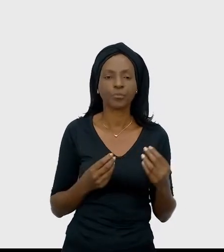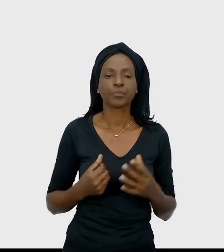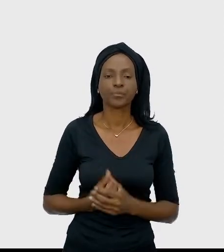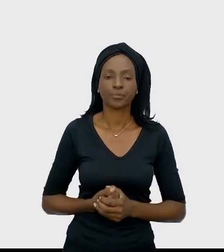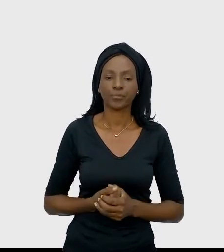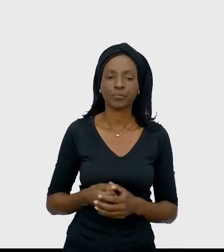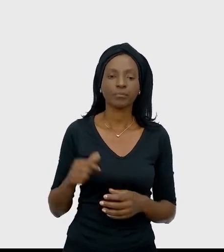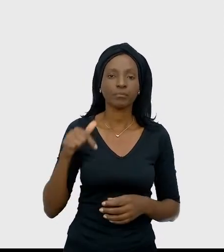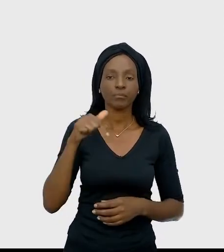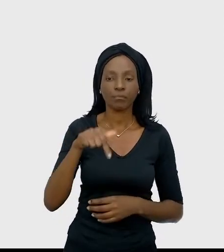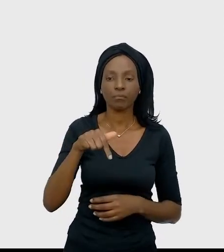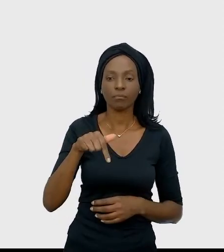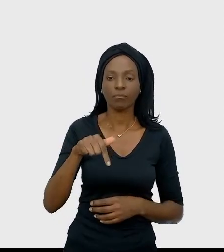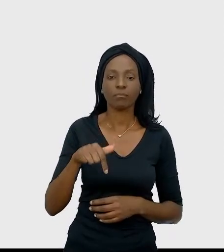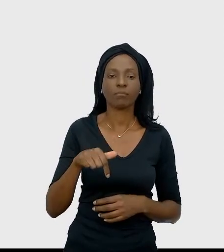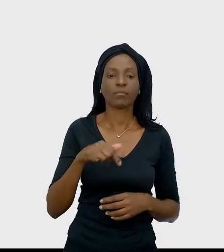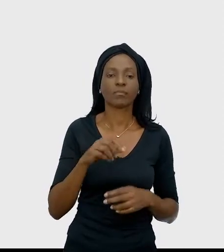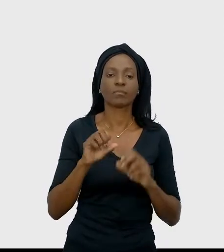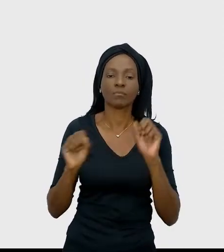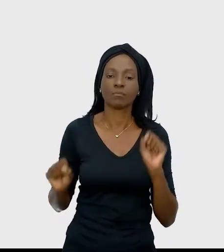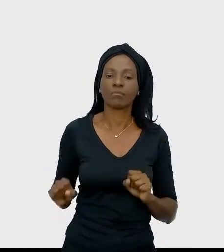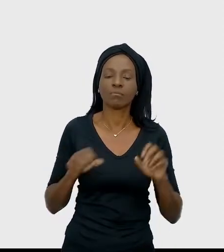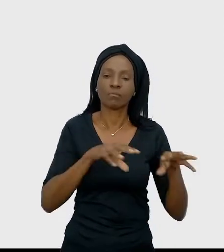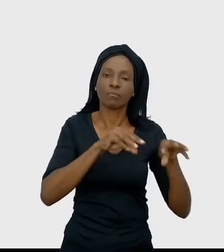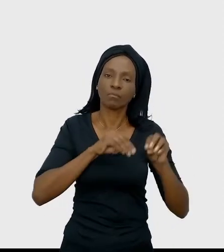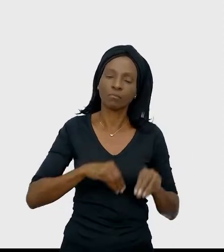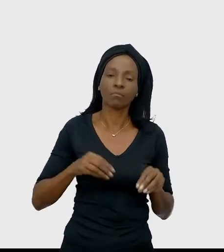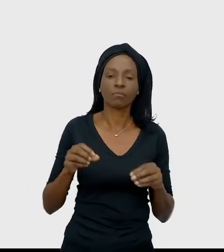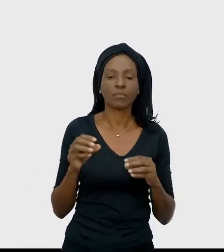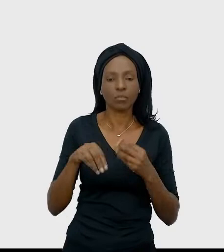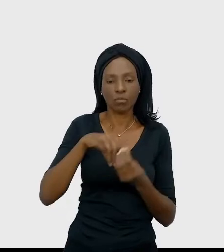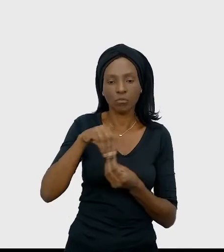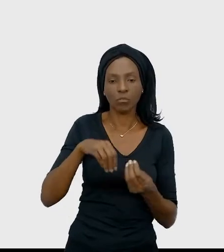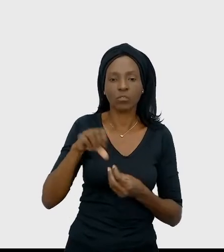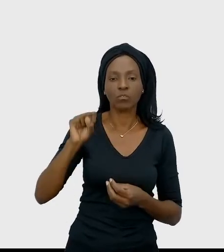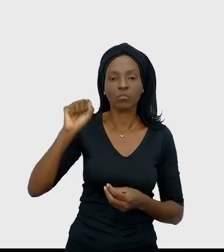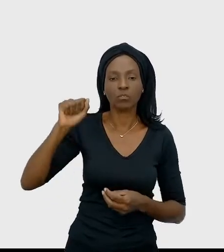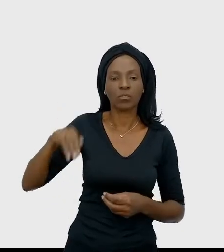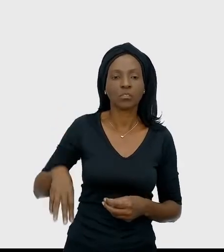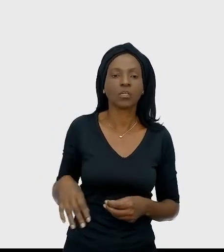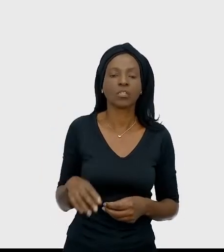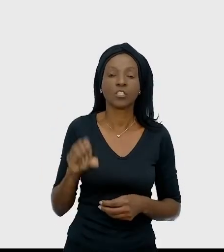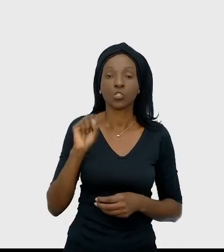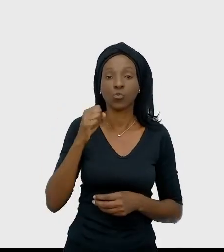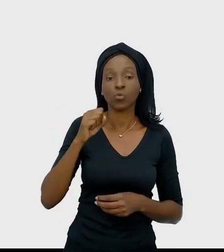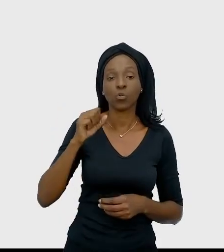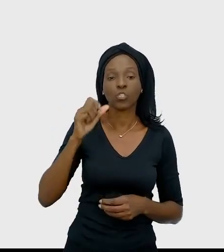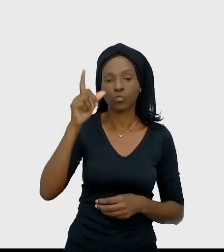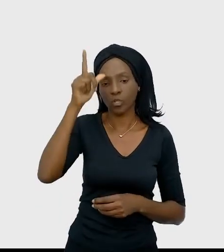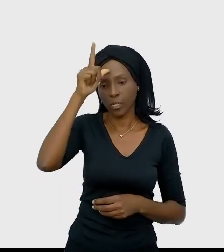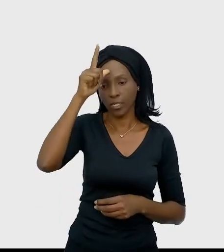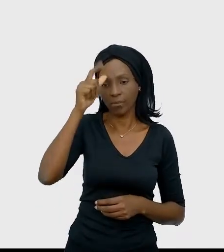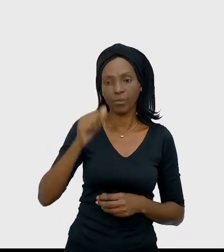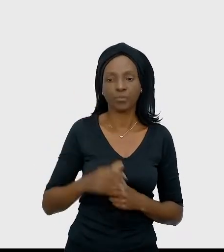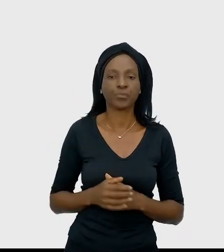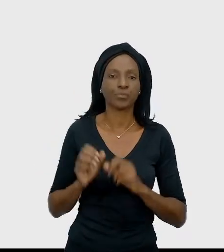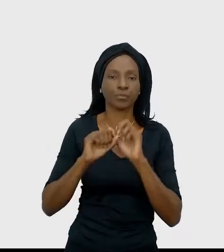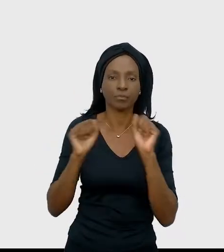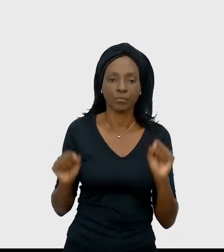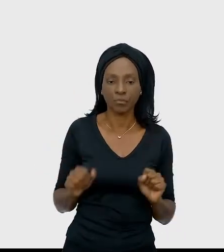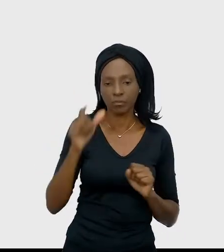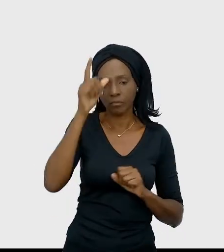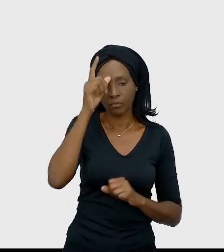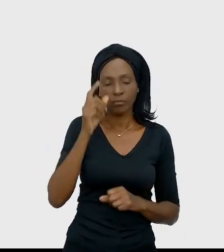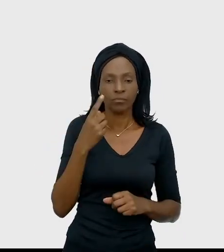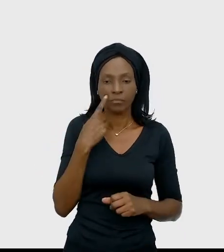A 7, sistema de amortização misto, chamado SAM, e o sistema alemão. Vou dar aqui uma geral